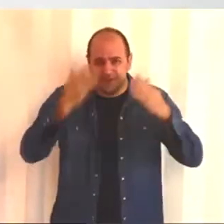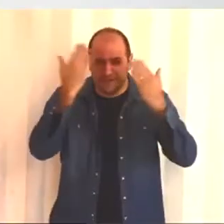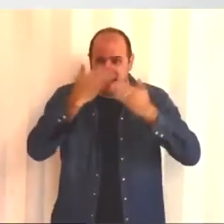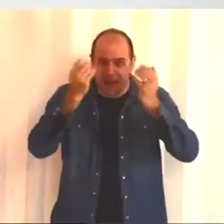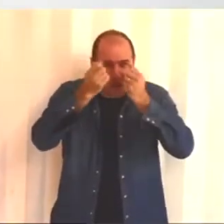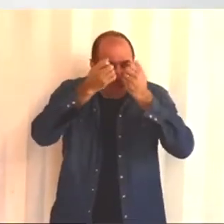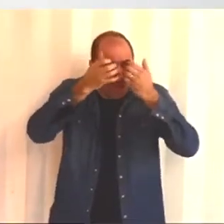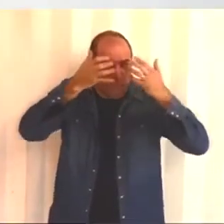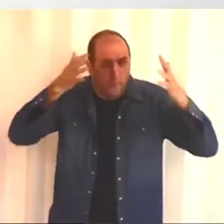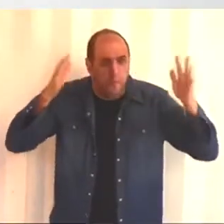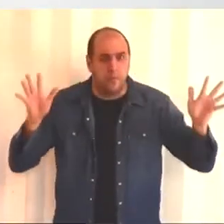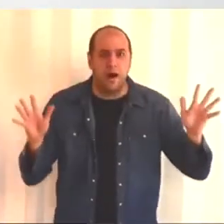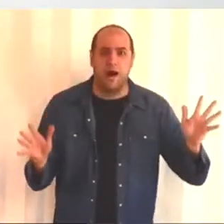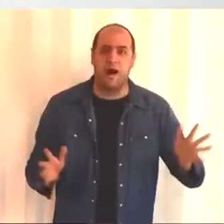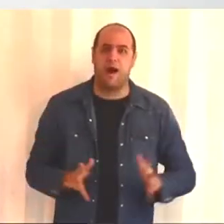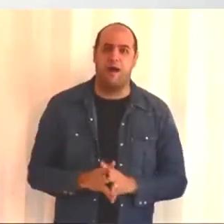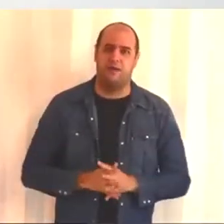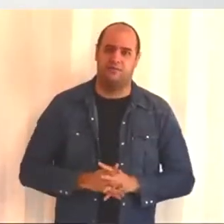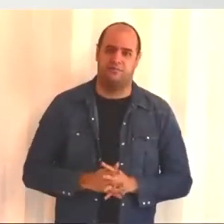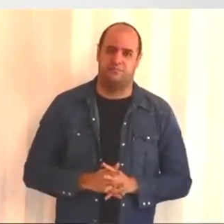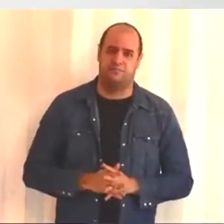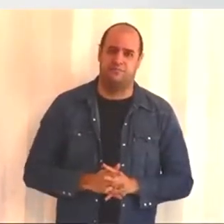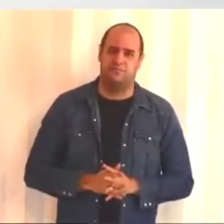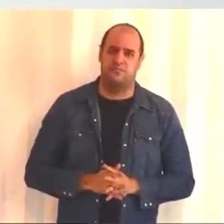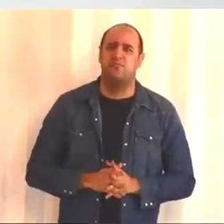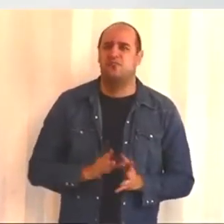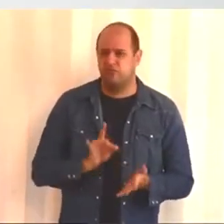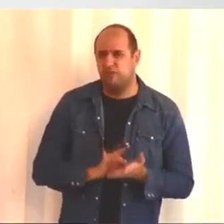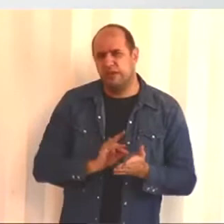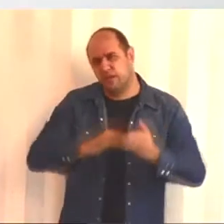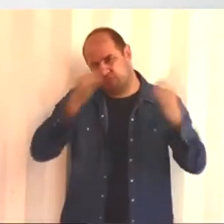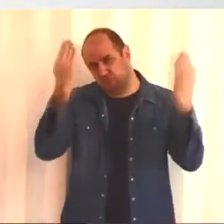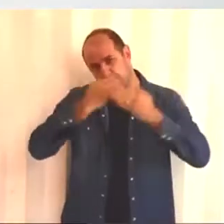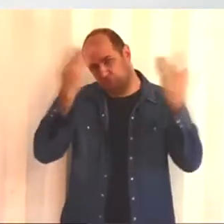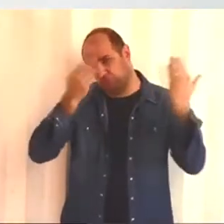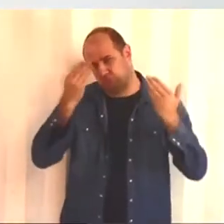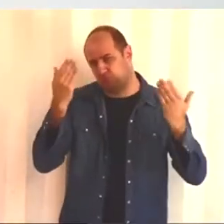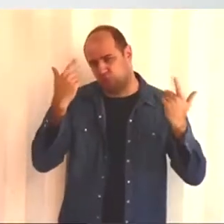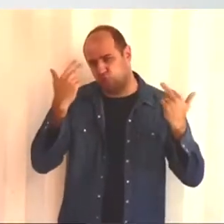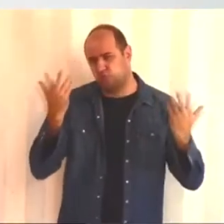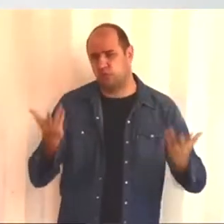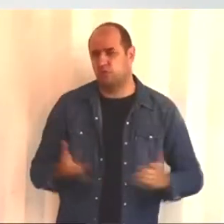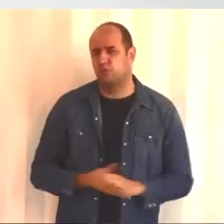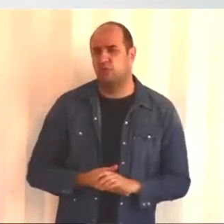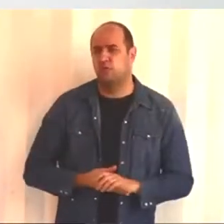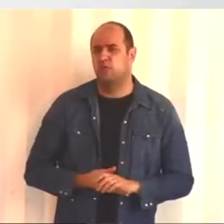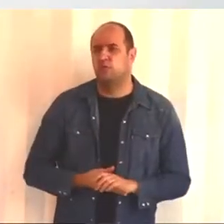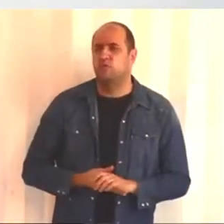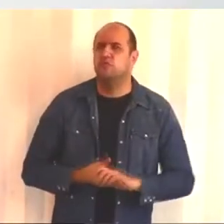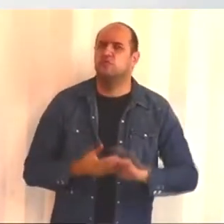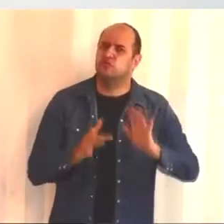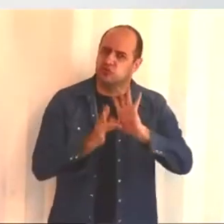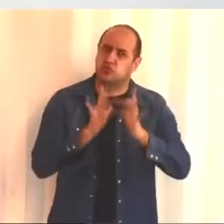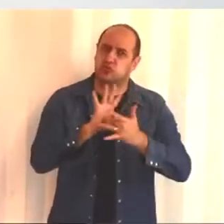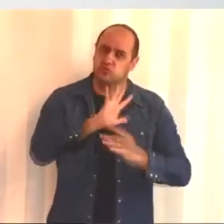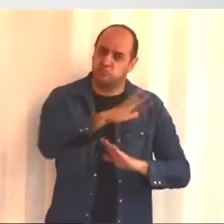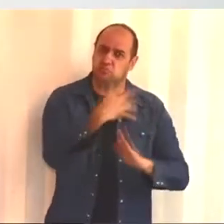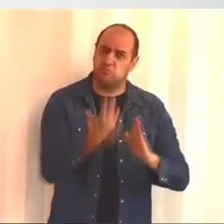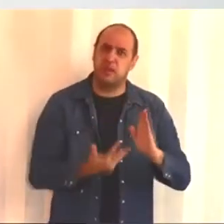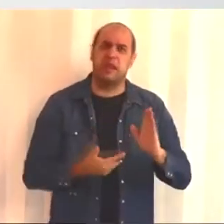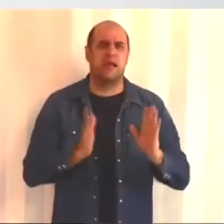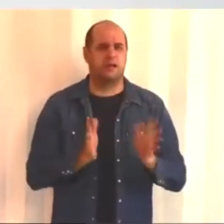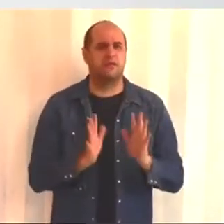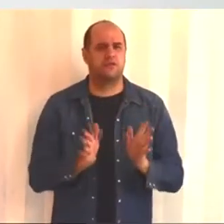Eu sei que existe essa situação, muitas pessoas não enxergam. O Senhor Jesus fez alguns milagres no seu ministério